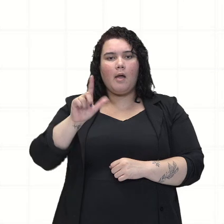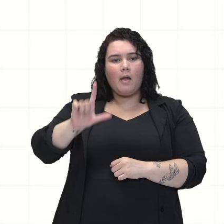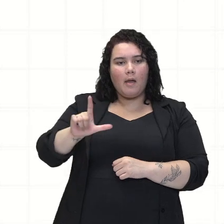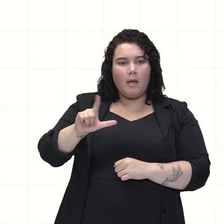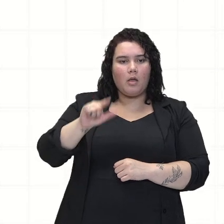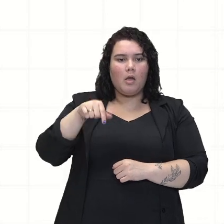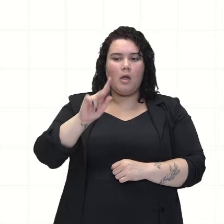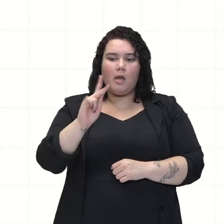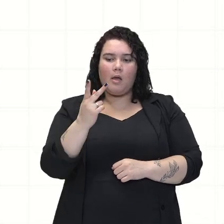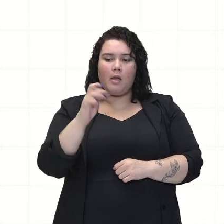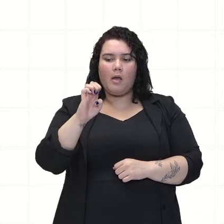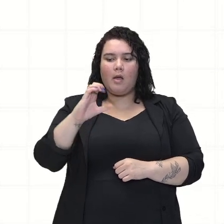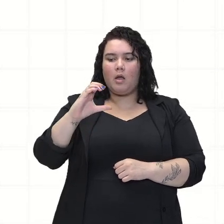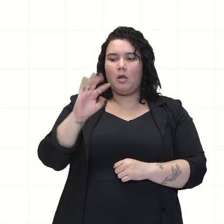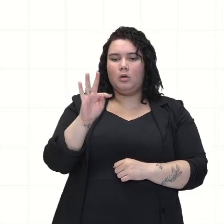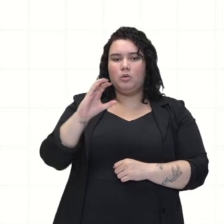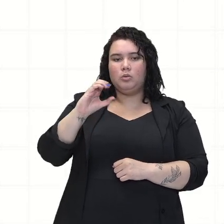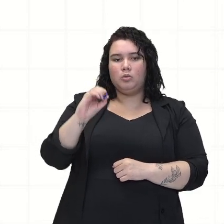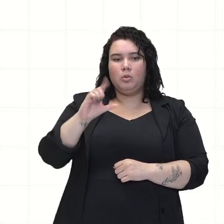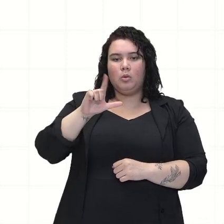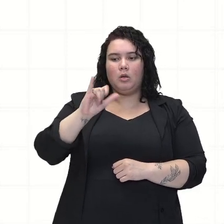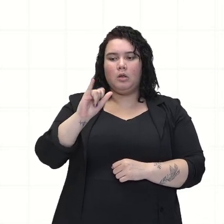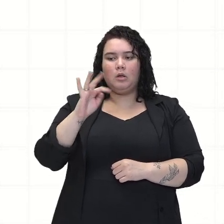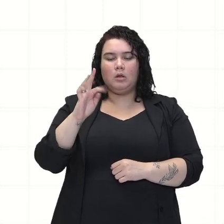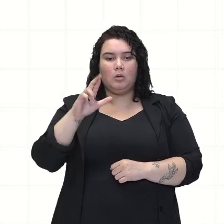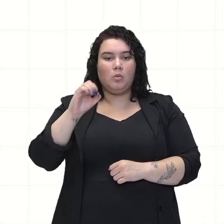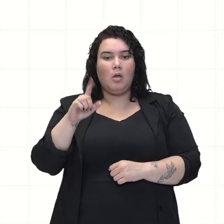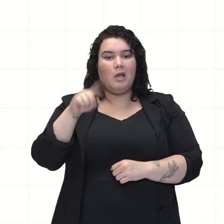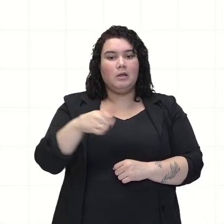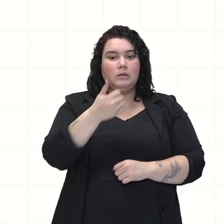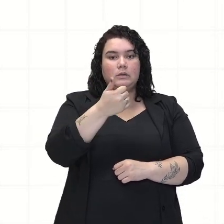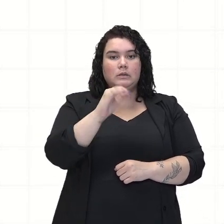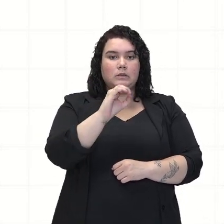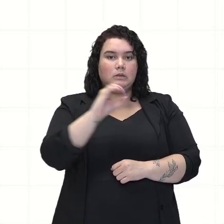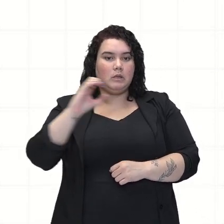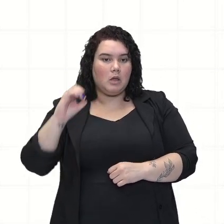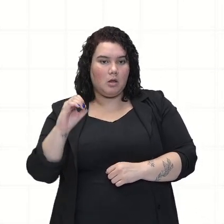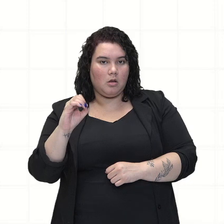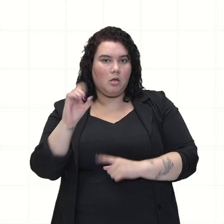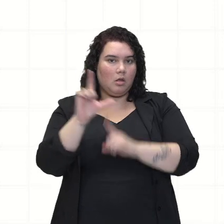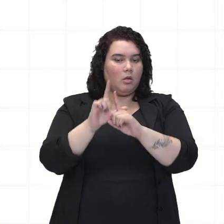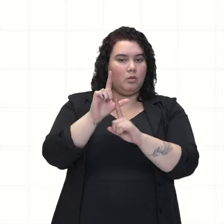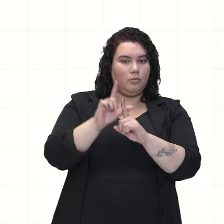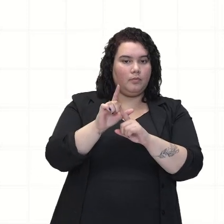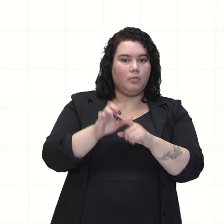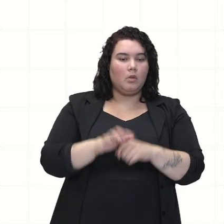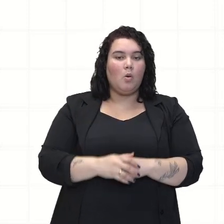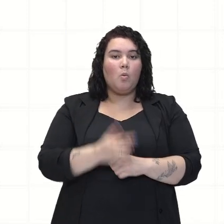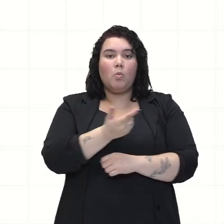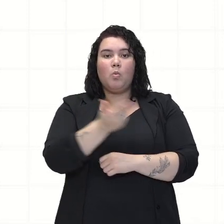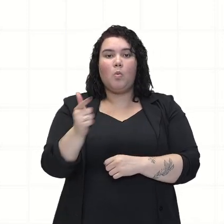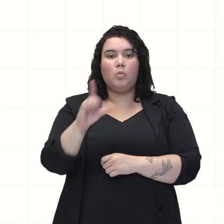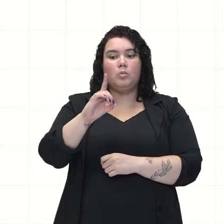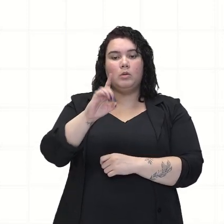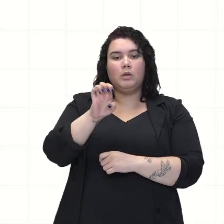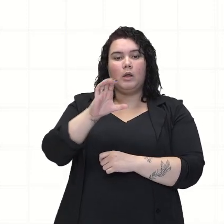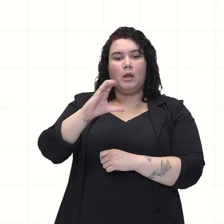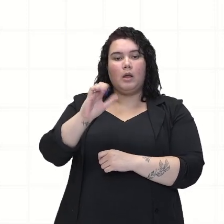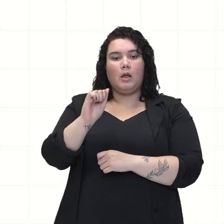100 litros. Decalitro, 10 litros. Que nós sabemos que são